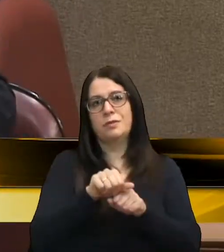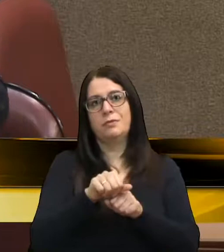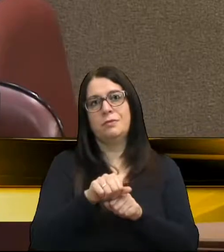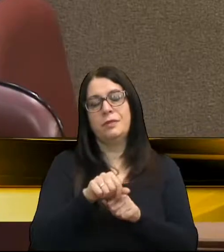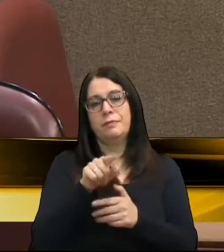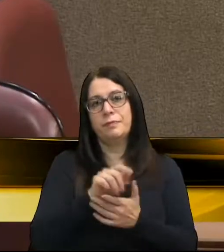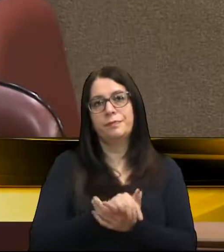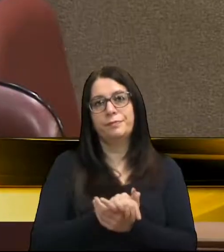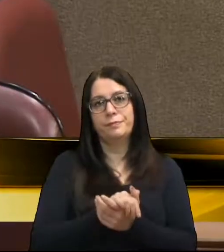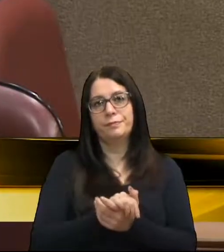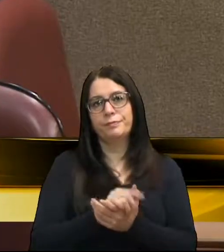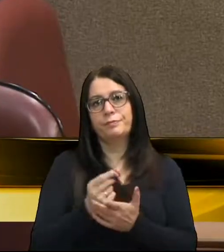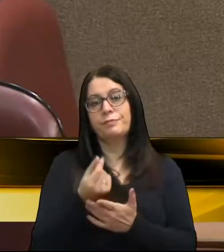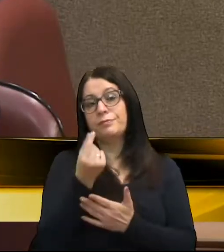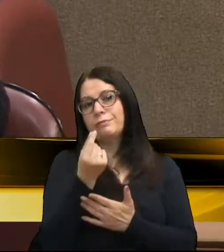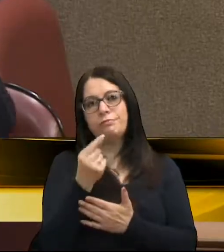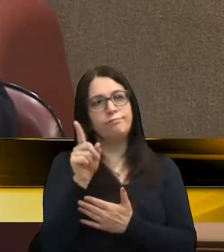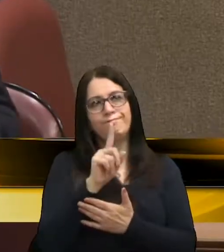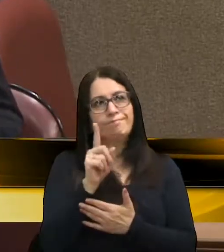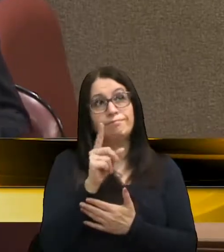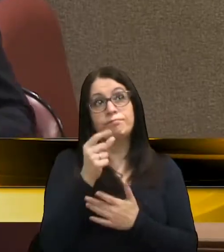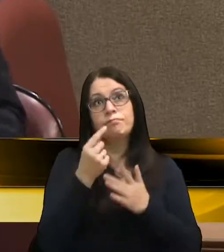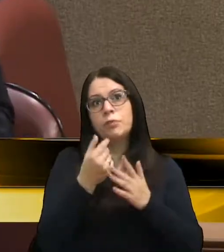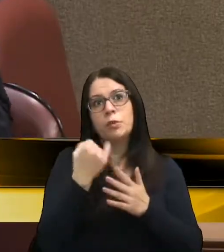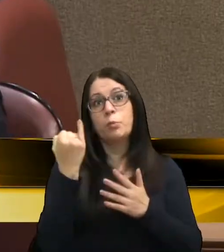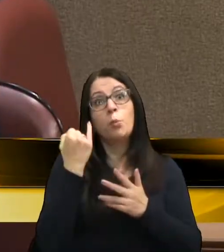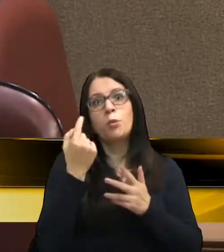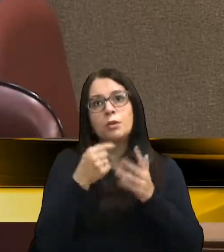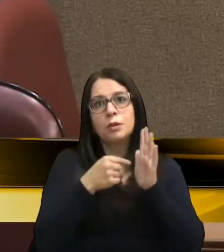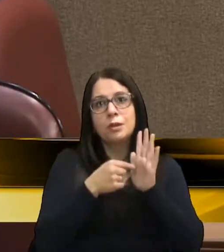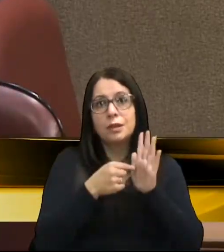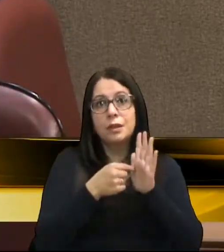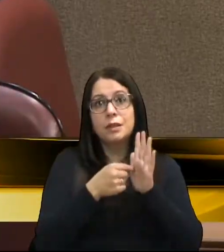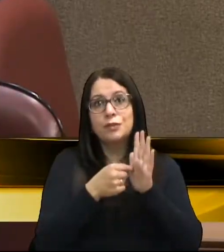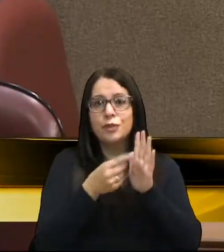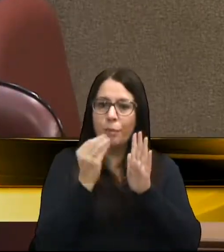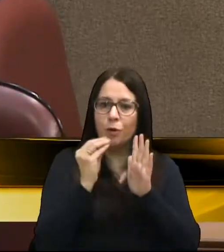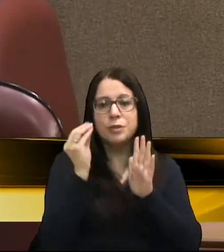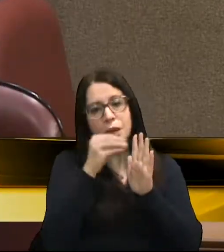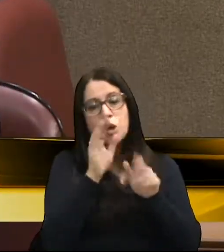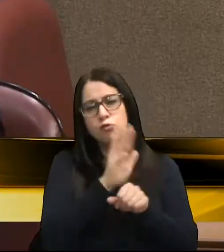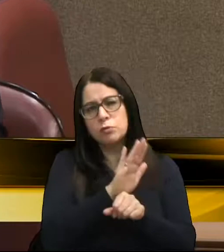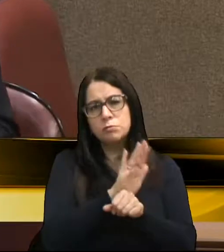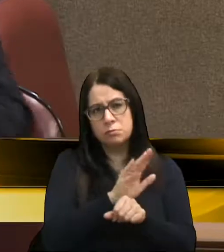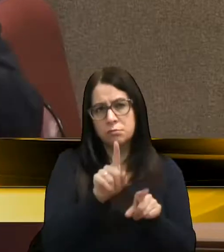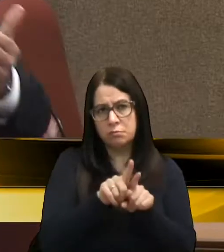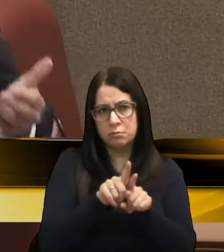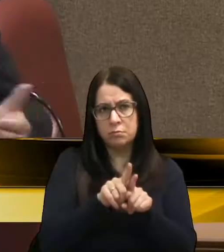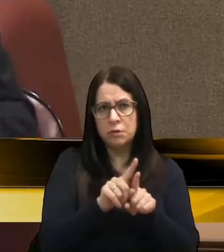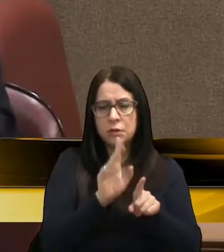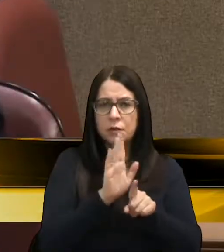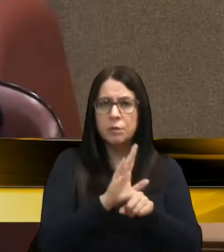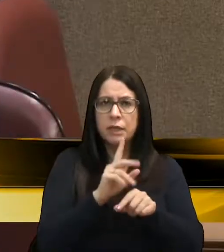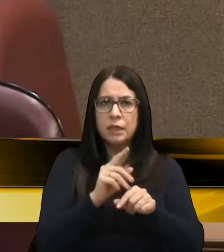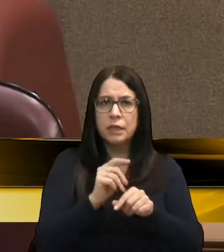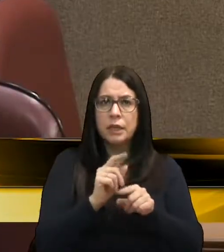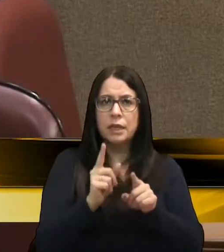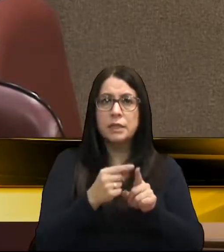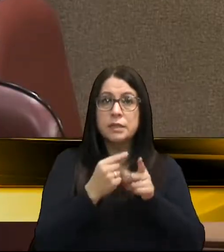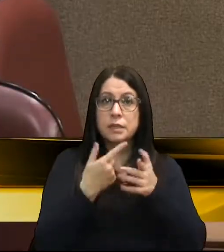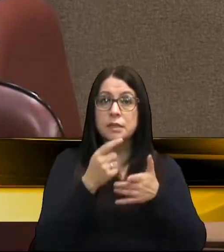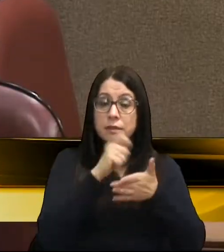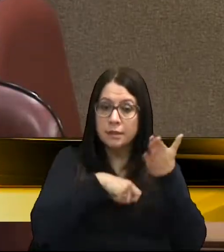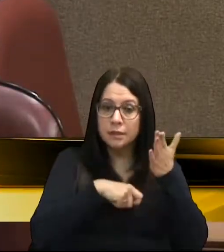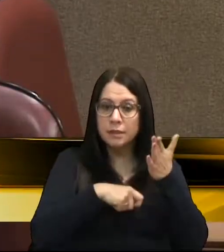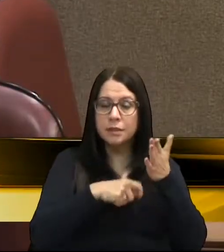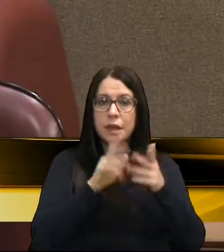ainda que são valores que não são muito expressivos, mas com certeza podem ajudar para que essas rubricas contemplem